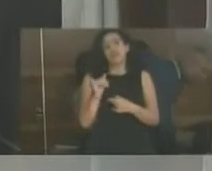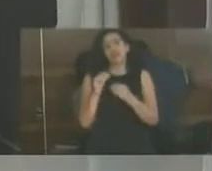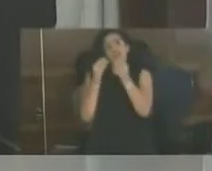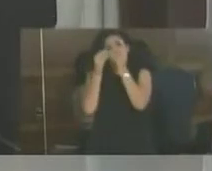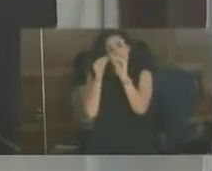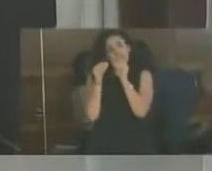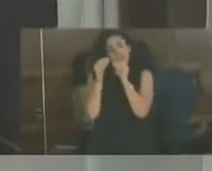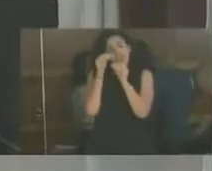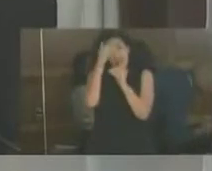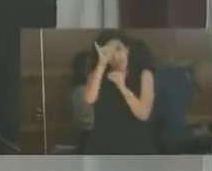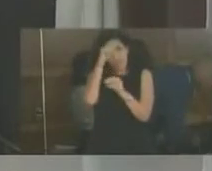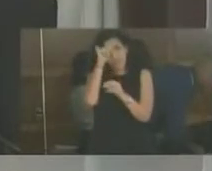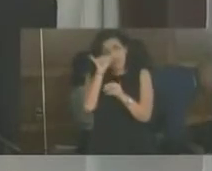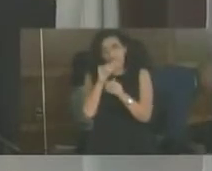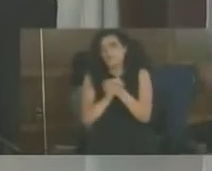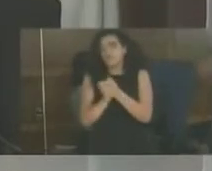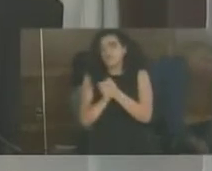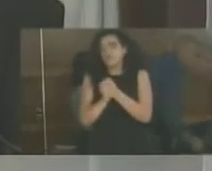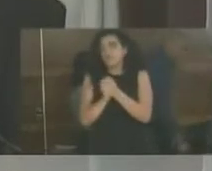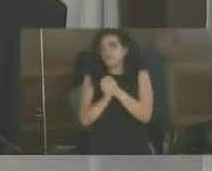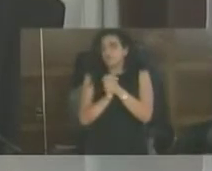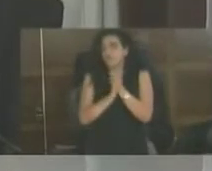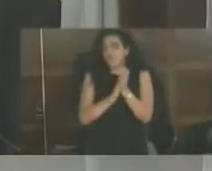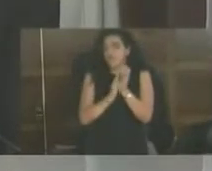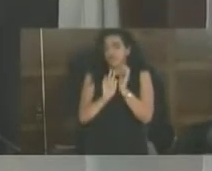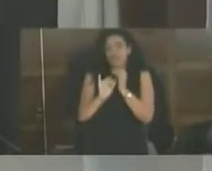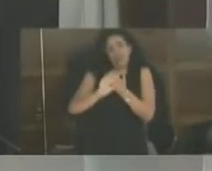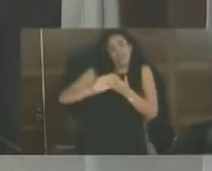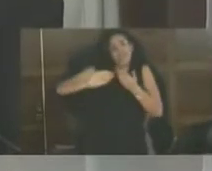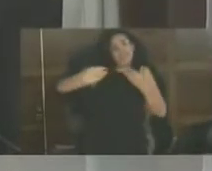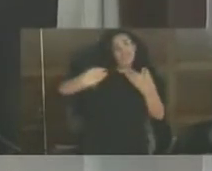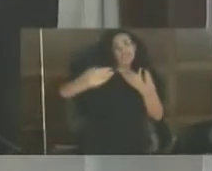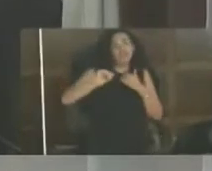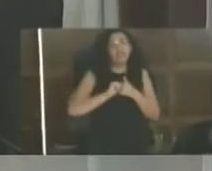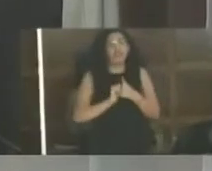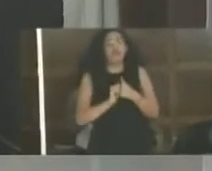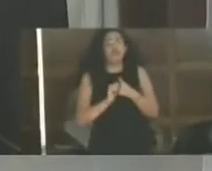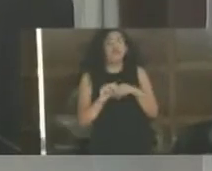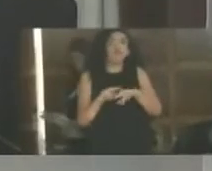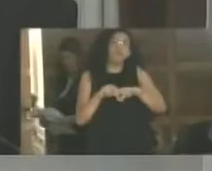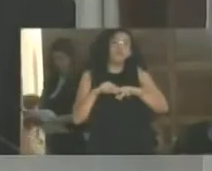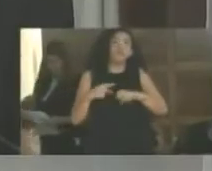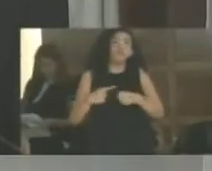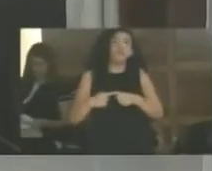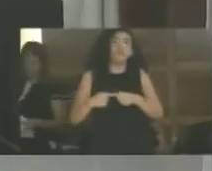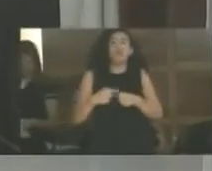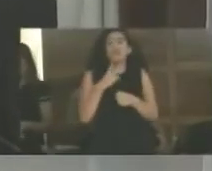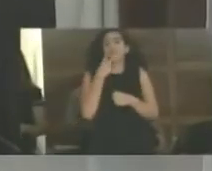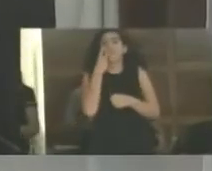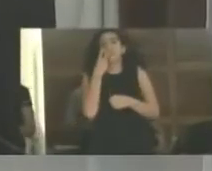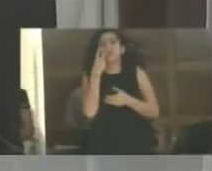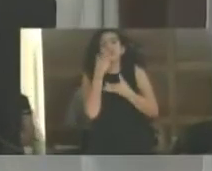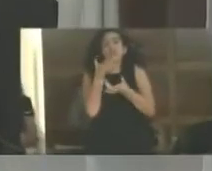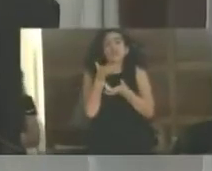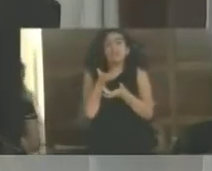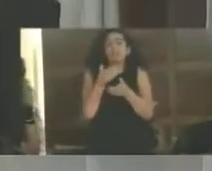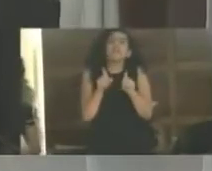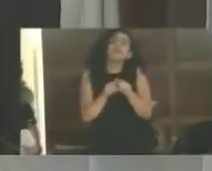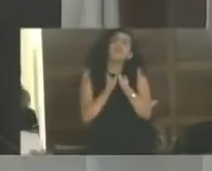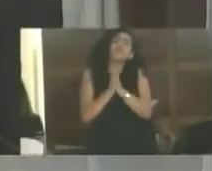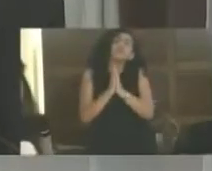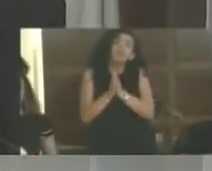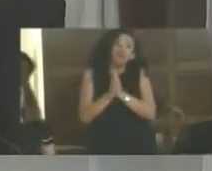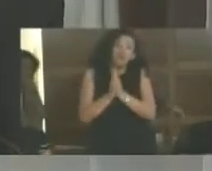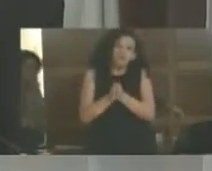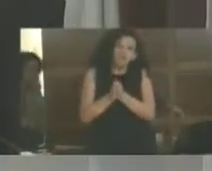tipo de coisa. Já vai, né, afastar um pouco isso aí. Então os bairros também, os vereadores que quiser, cara, pô, pelo amor de